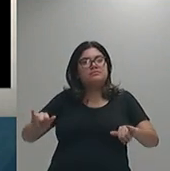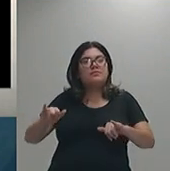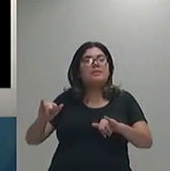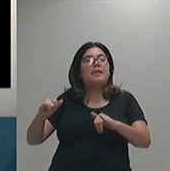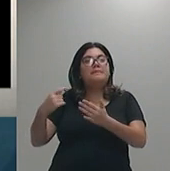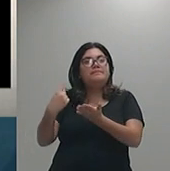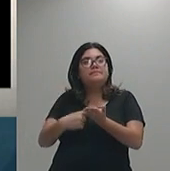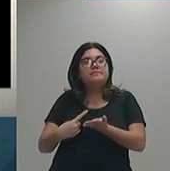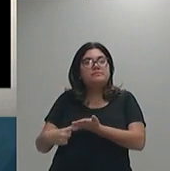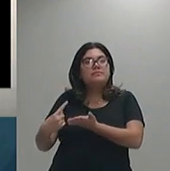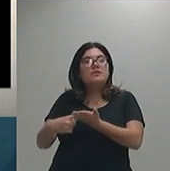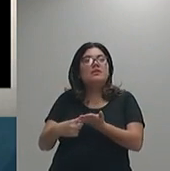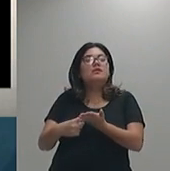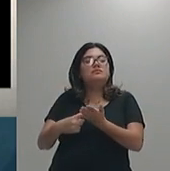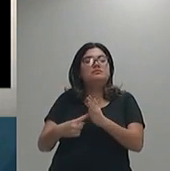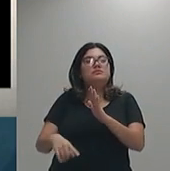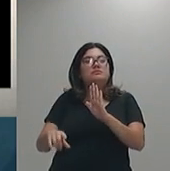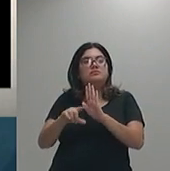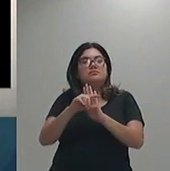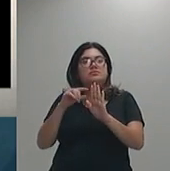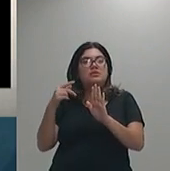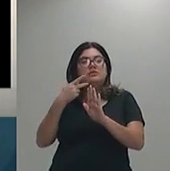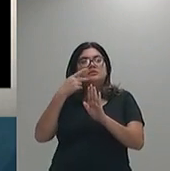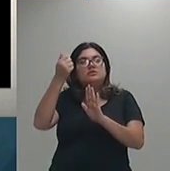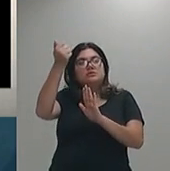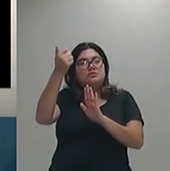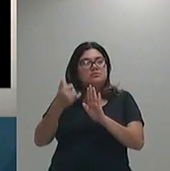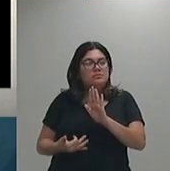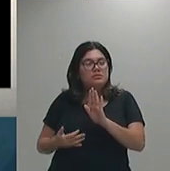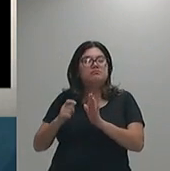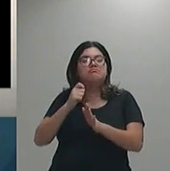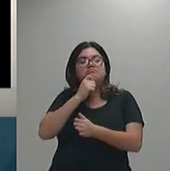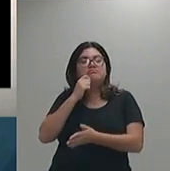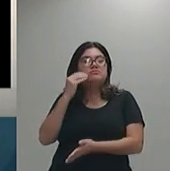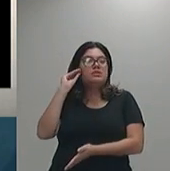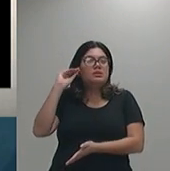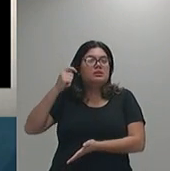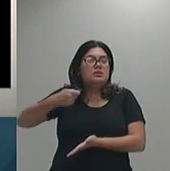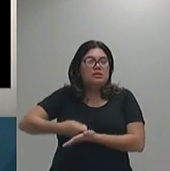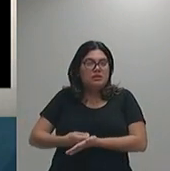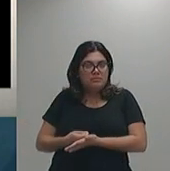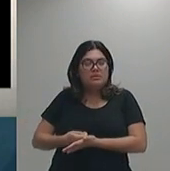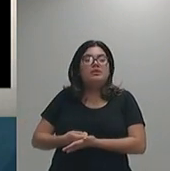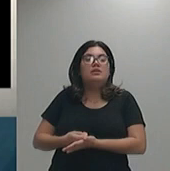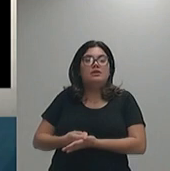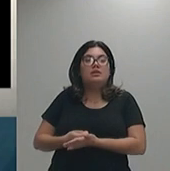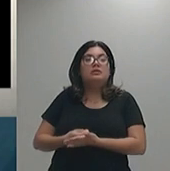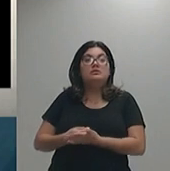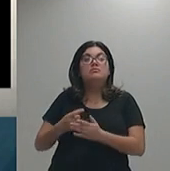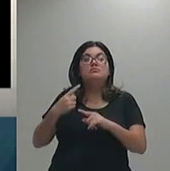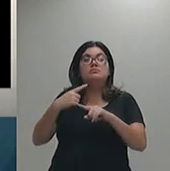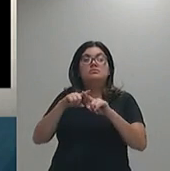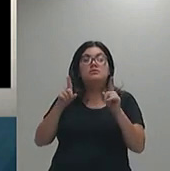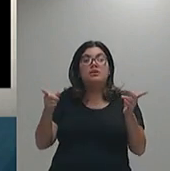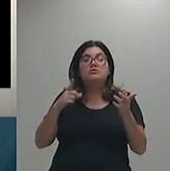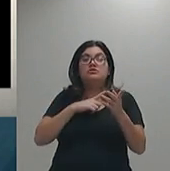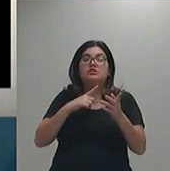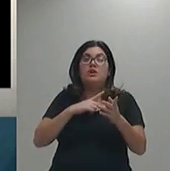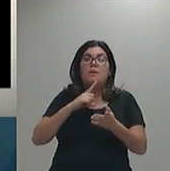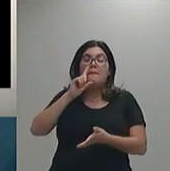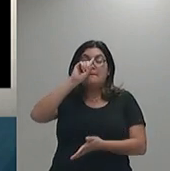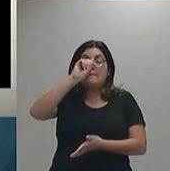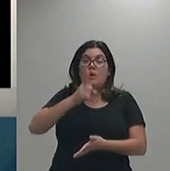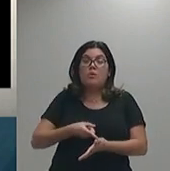nos termos em que seria deliberada pela Assembleia porquanto havia uma ordem impeditiva